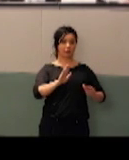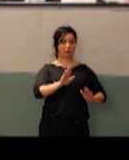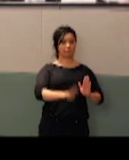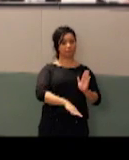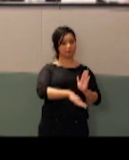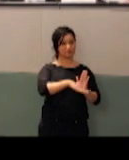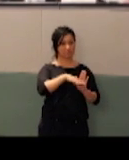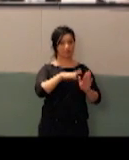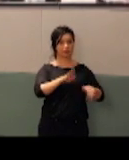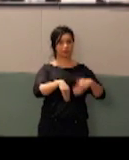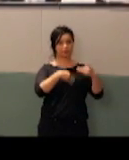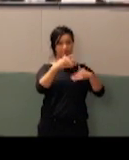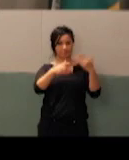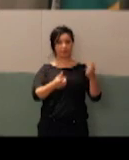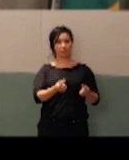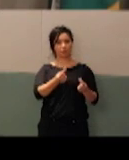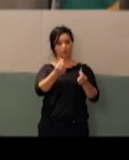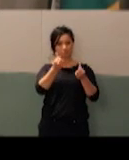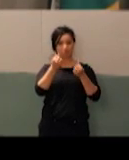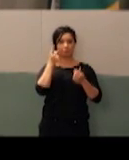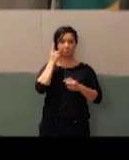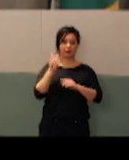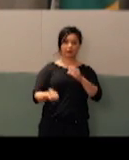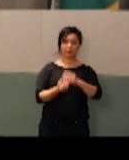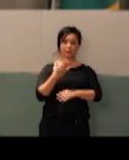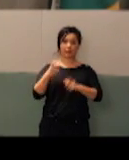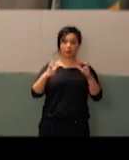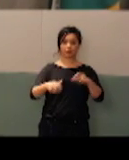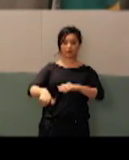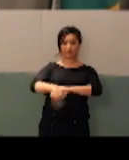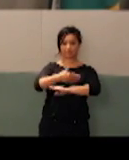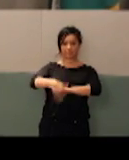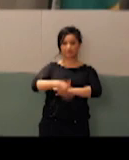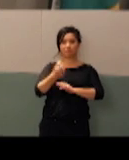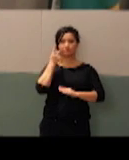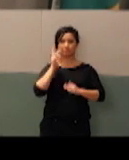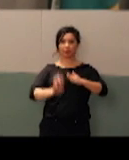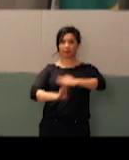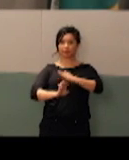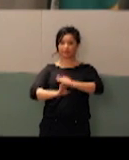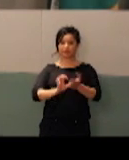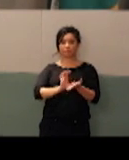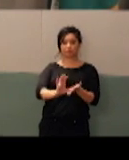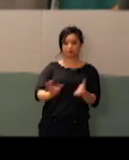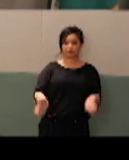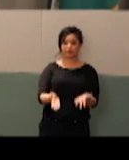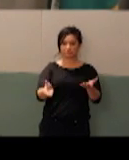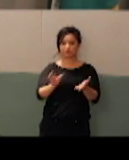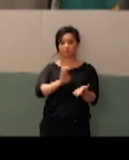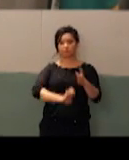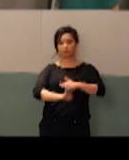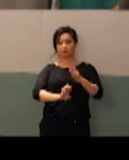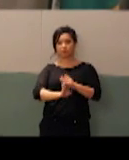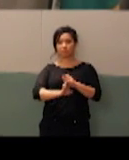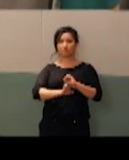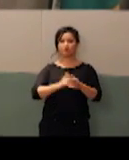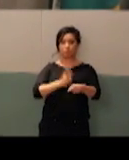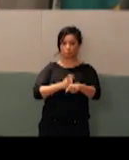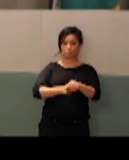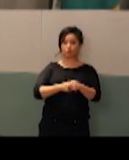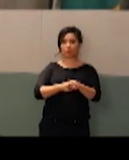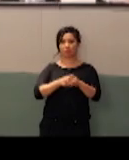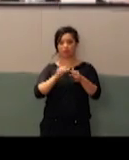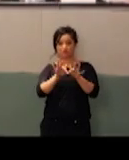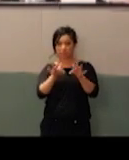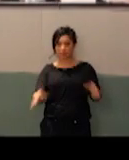nos quesitos novos endereços para expansão empresarial, incentivos empresariais, desburocratização, licença, autorização